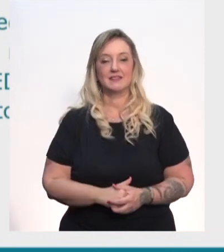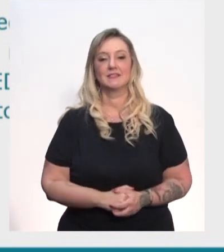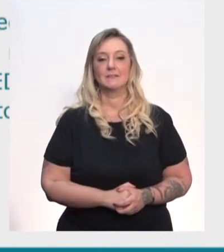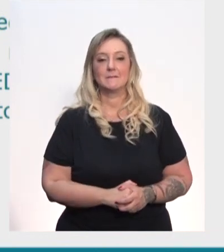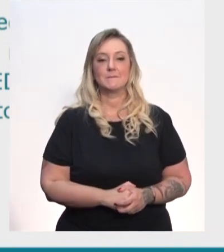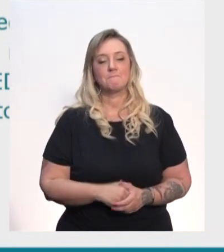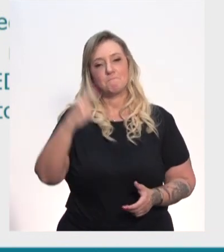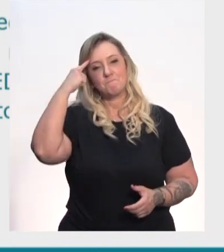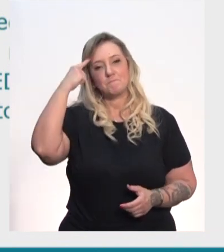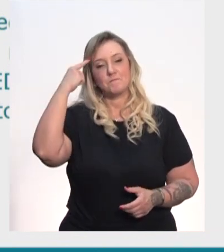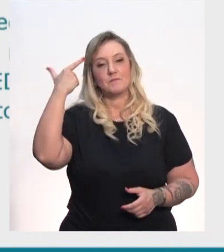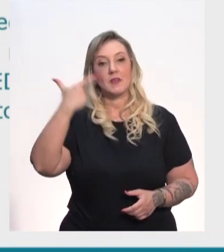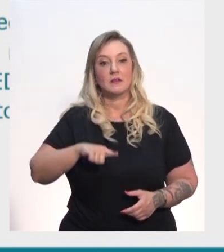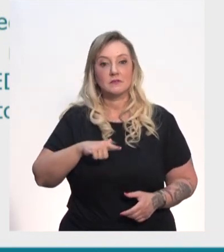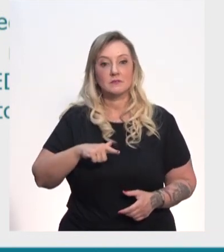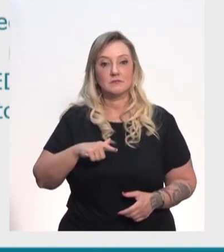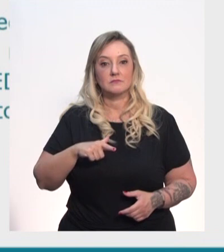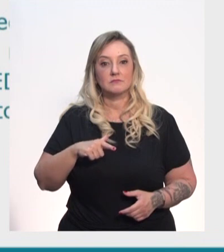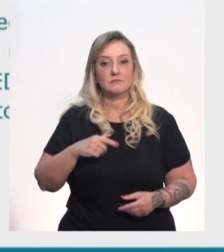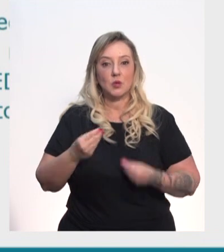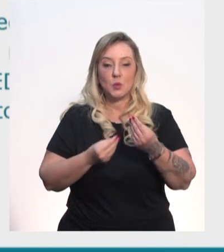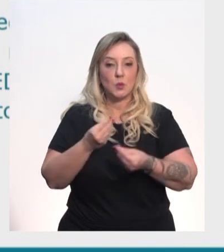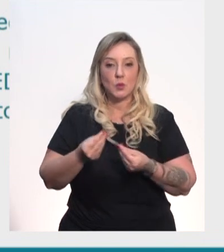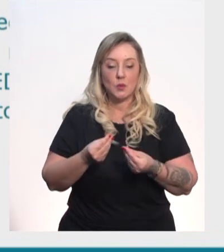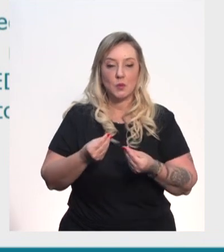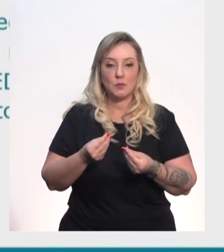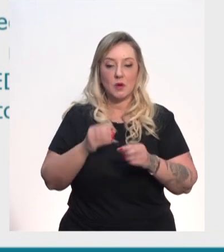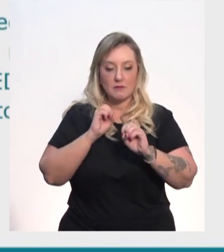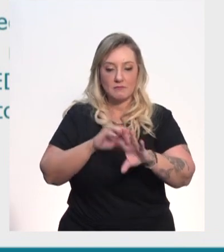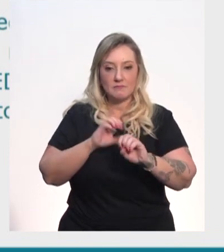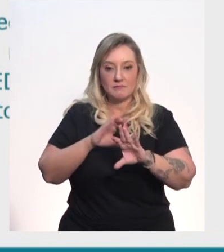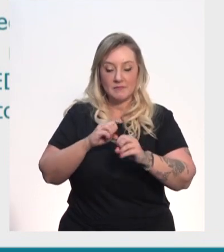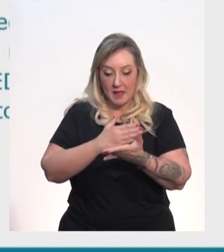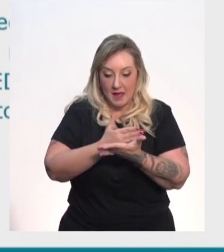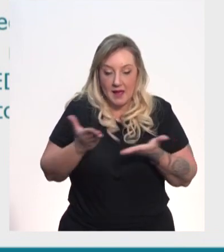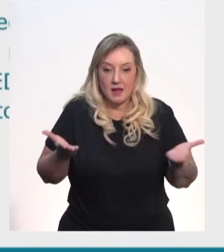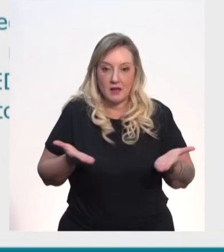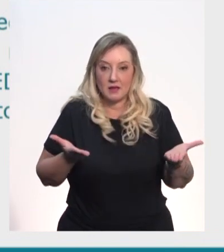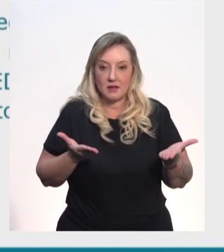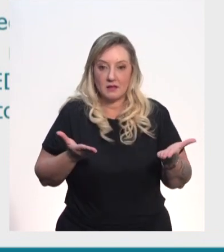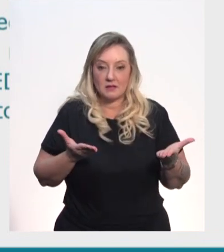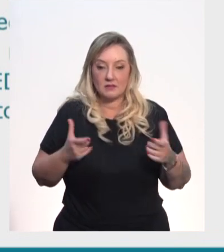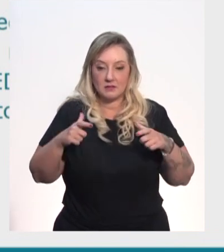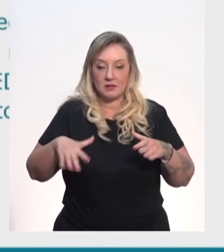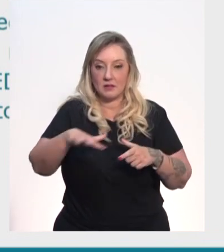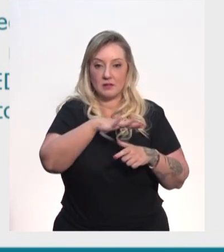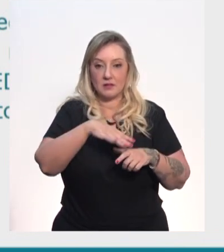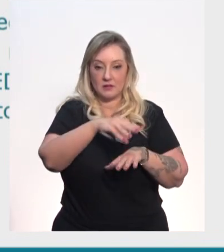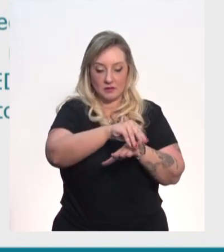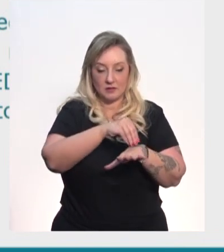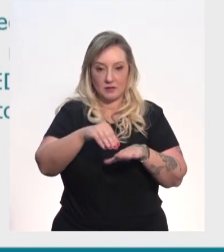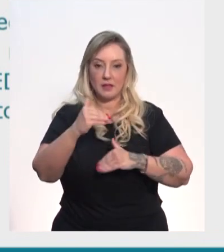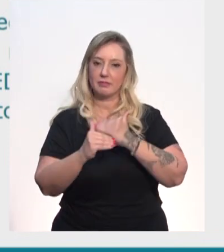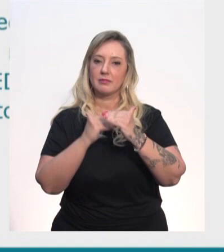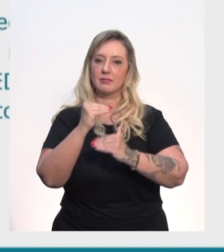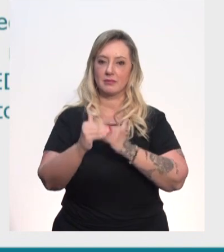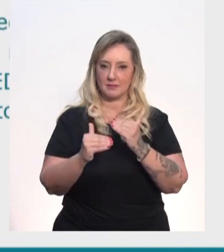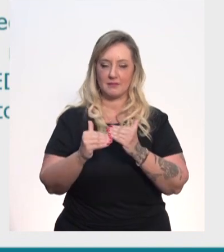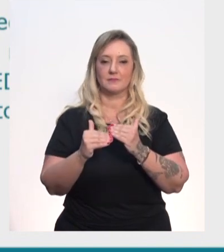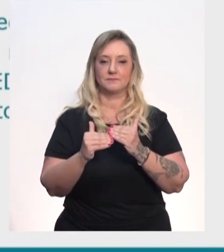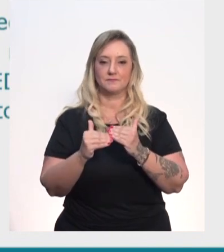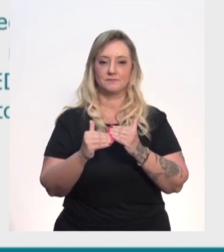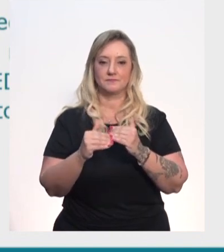eu queria só reforçar. O João já falou, mas o currículo do ensino médio, a consulta pública está aberta,